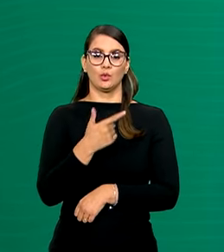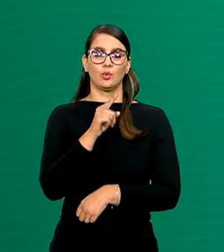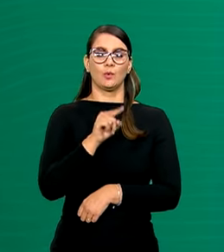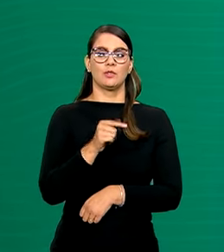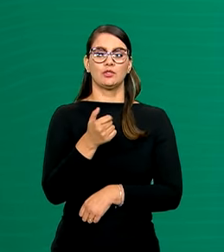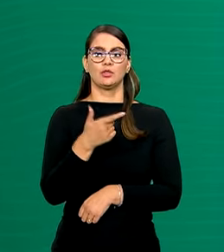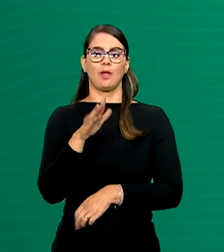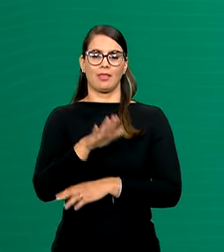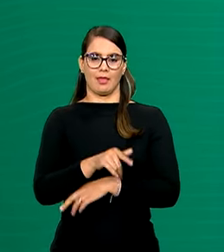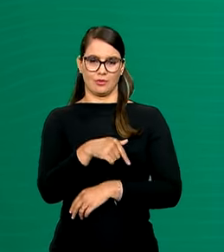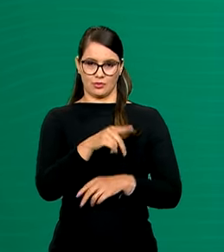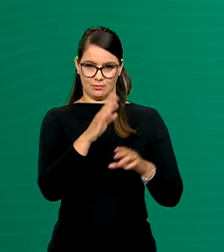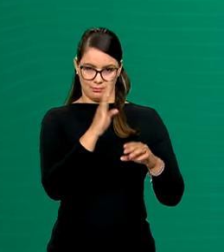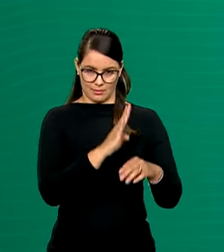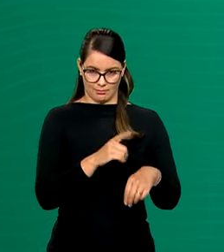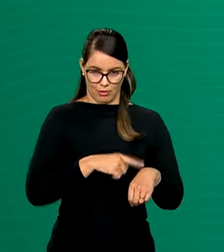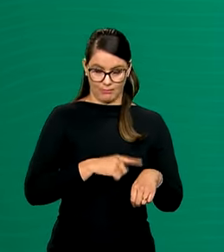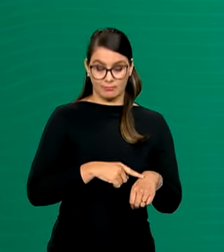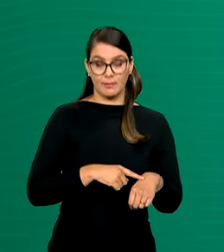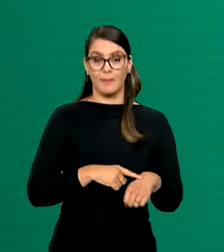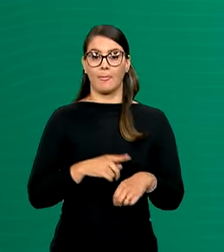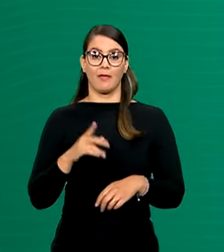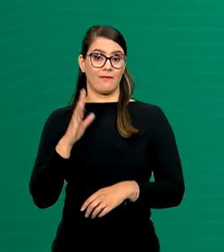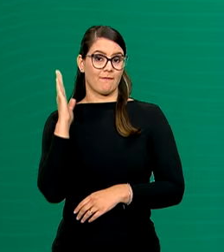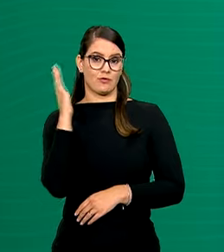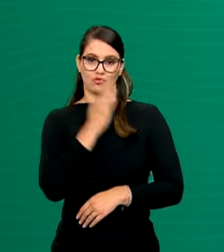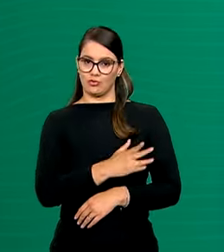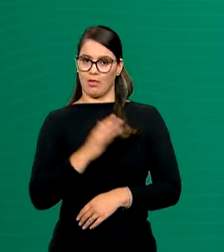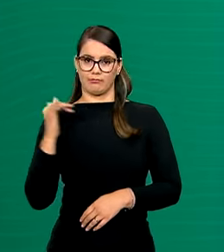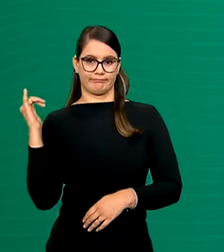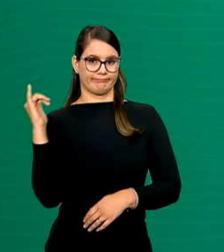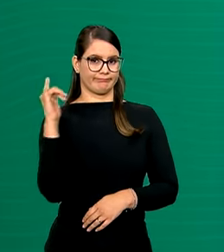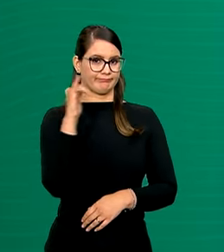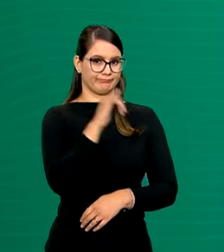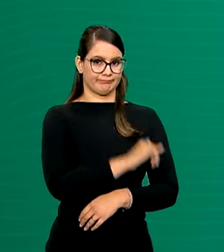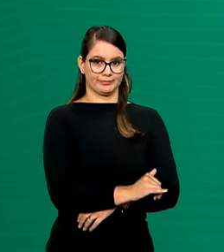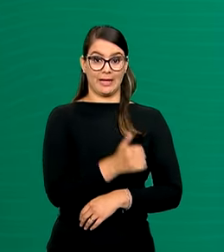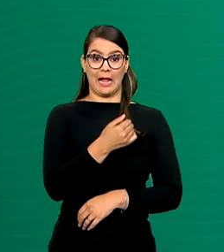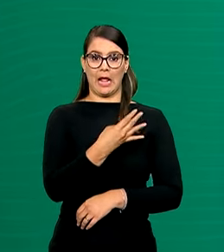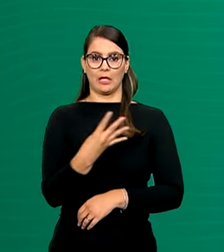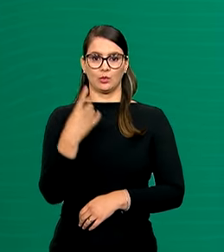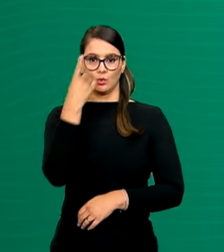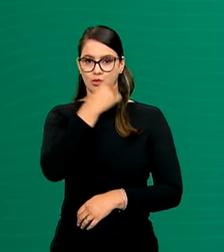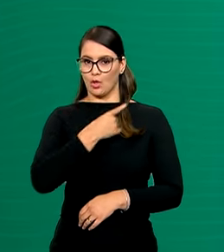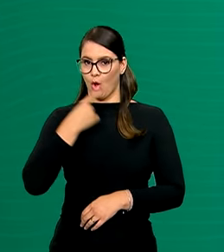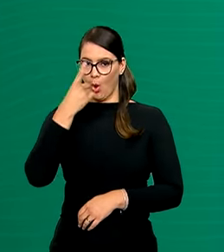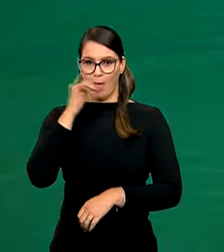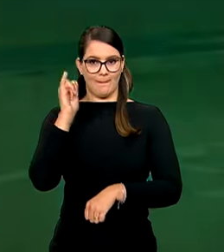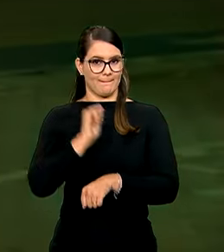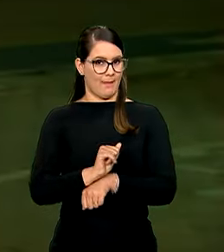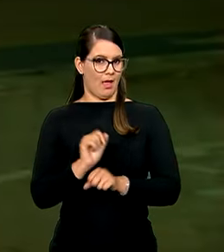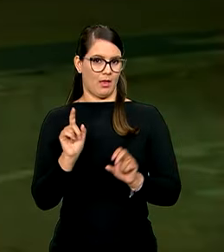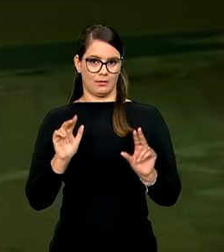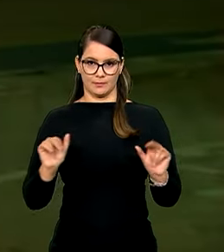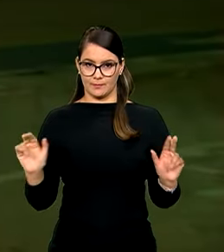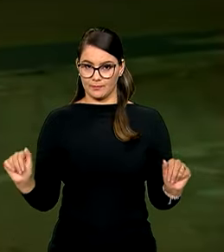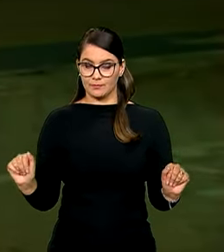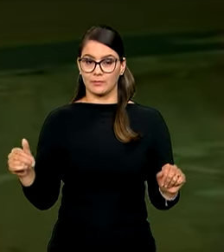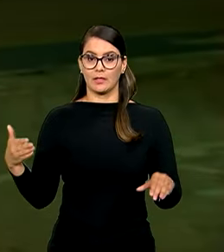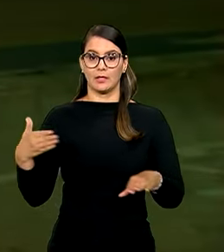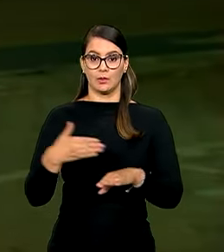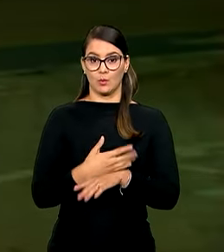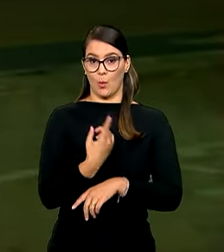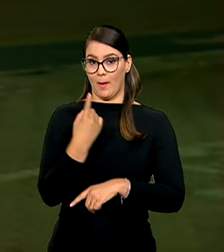Brasil. Segundo a FAB, será um voo direto de 14 horas, sem previsão de escala. Na equipe, embarcaram